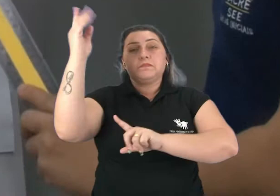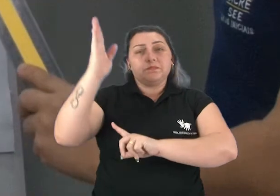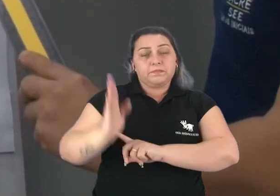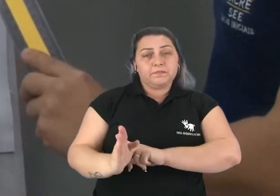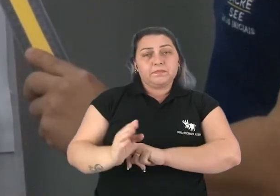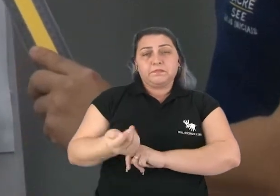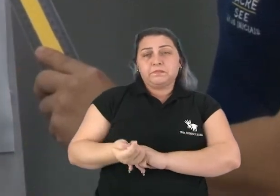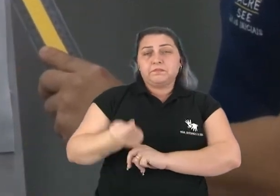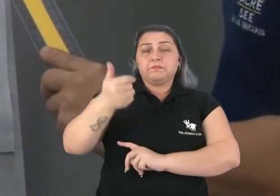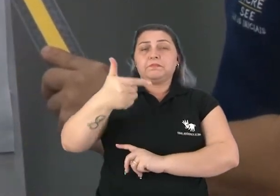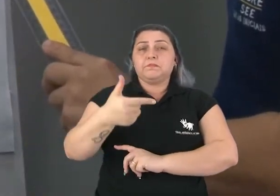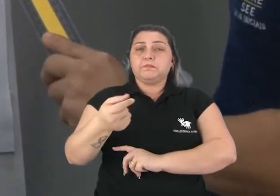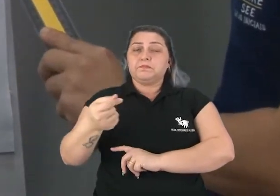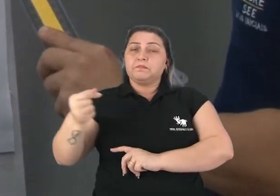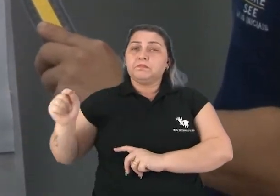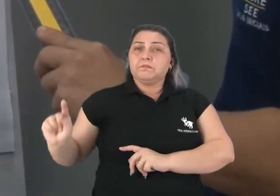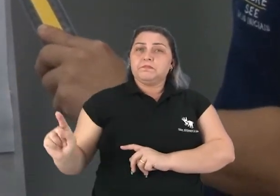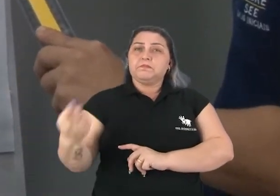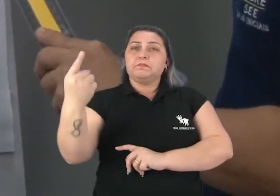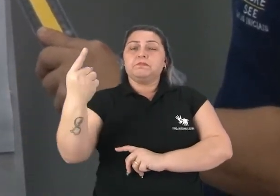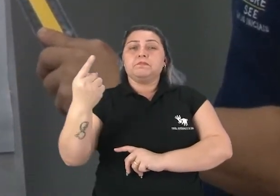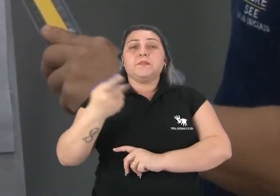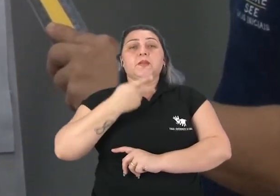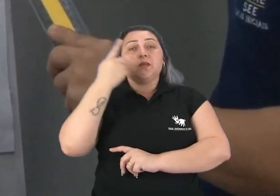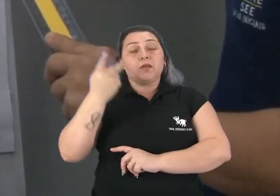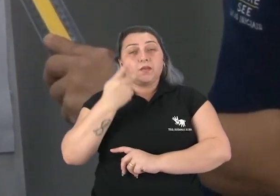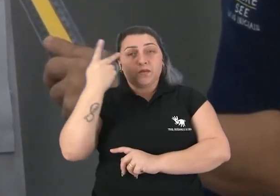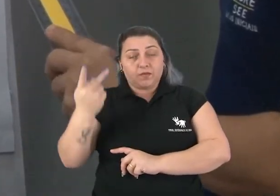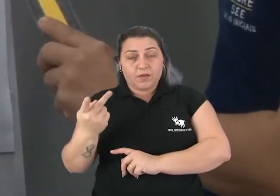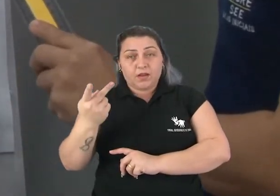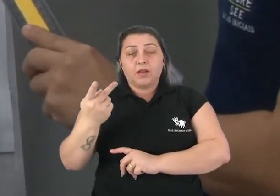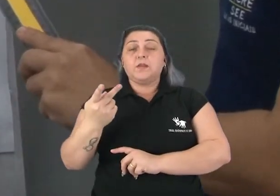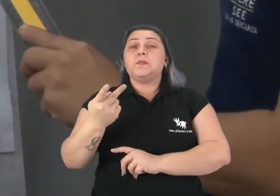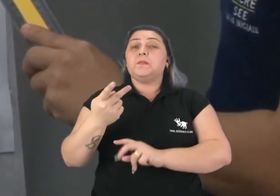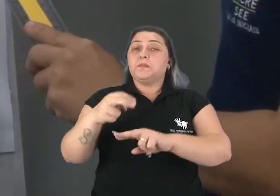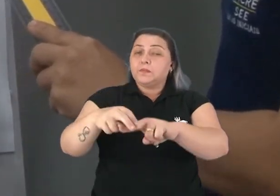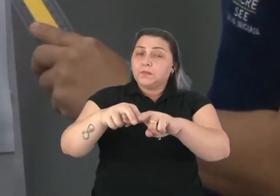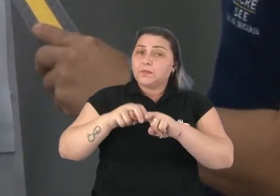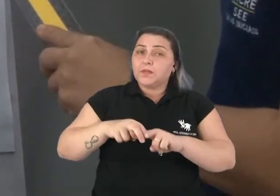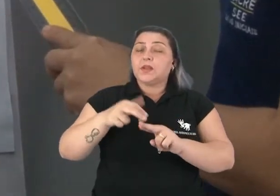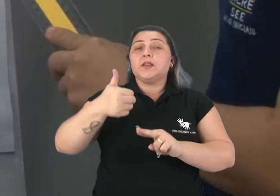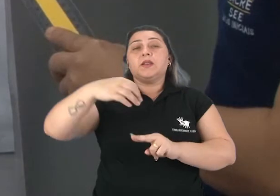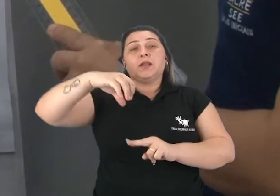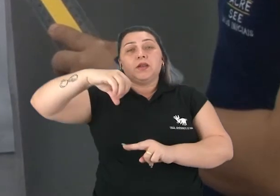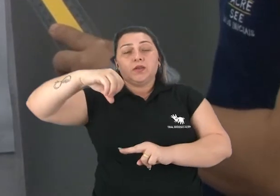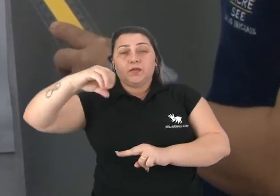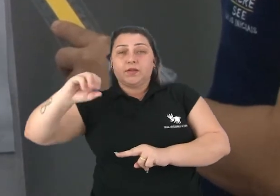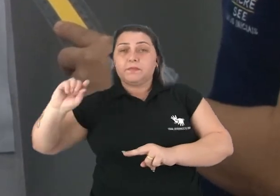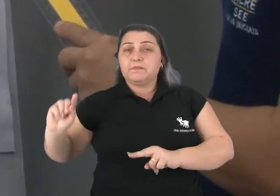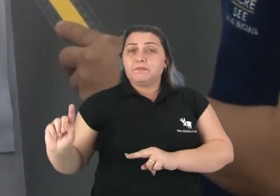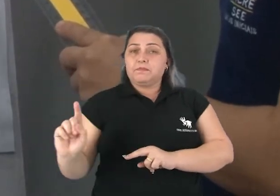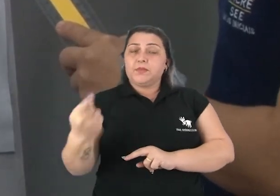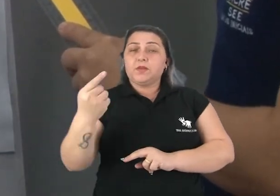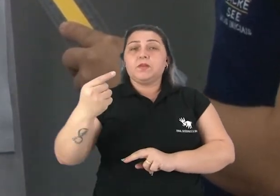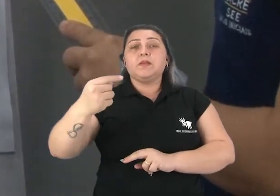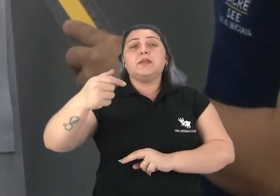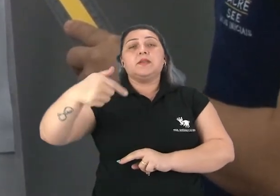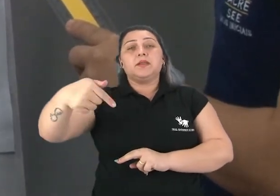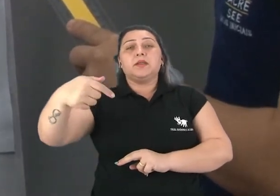está quase a 200 milhões. Eu não falo 200, por isso que o número aqui é 190, ó, milhões,